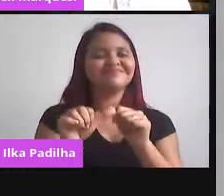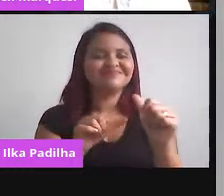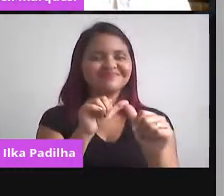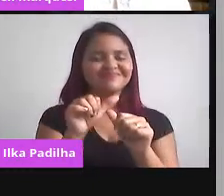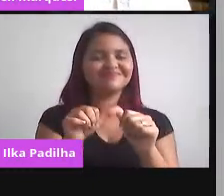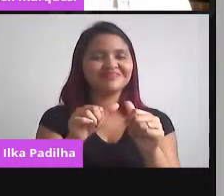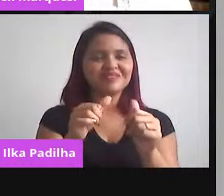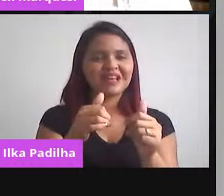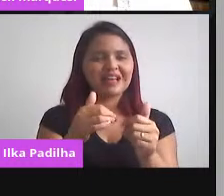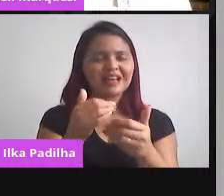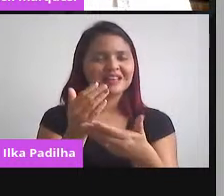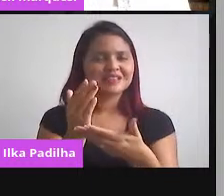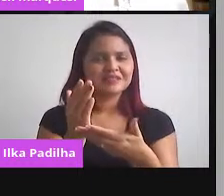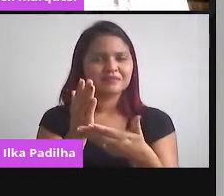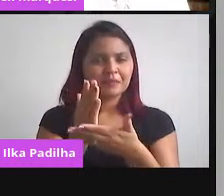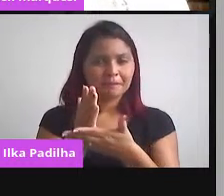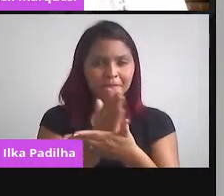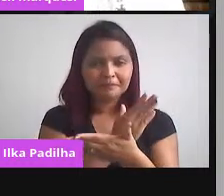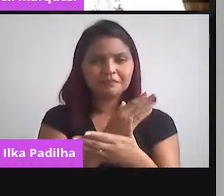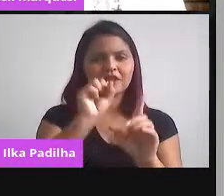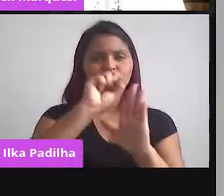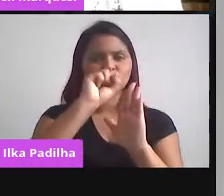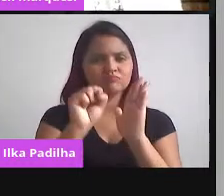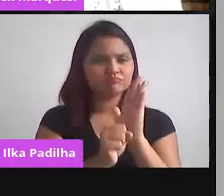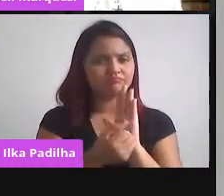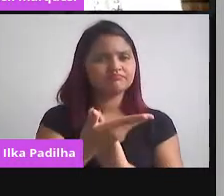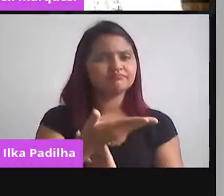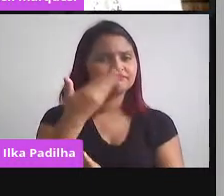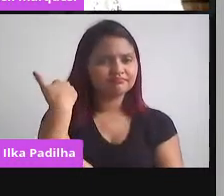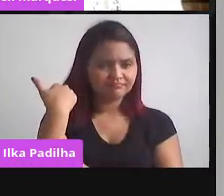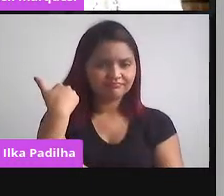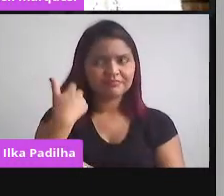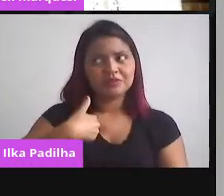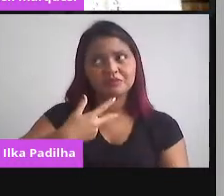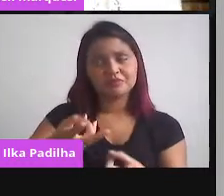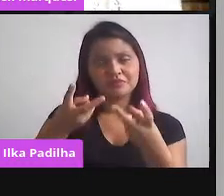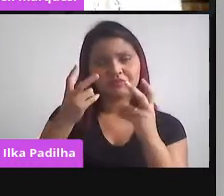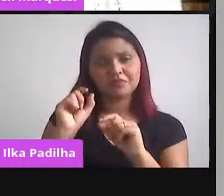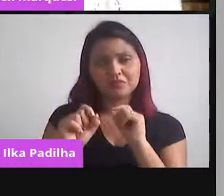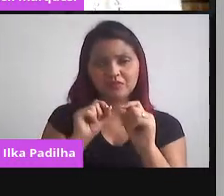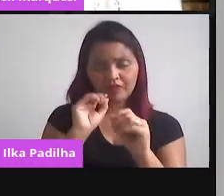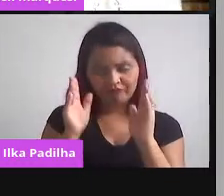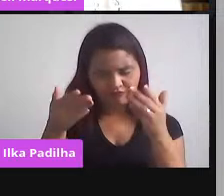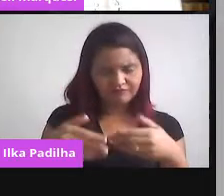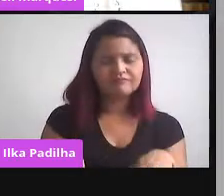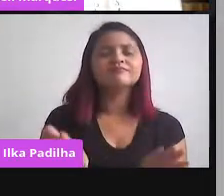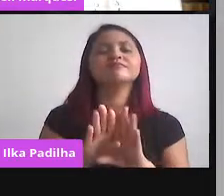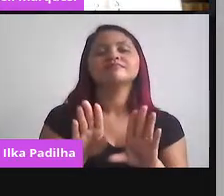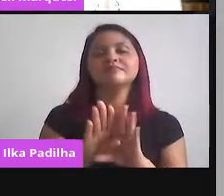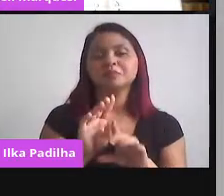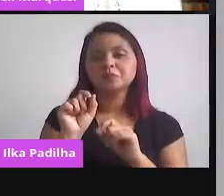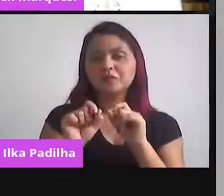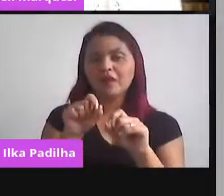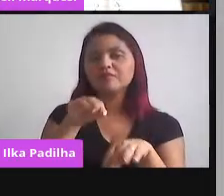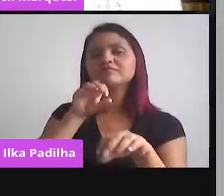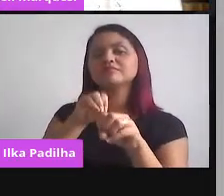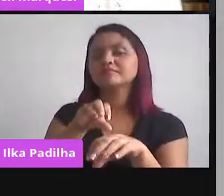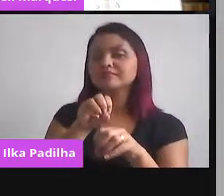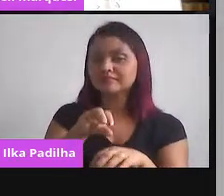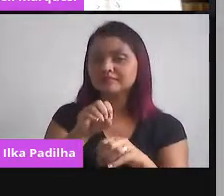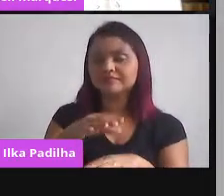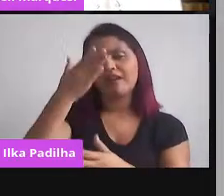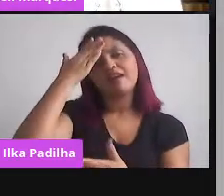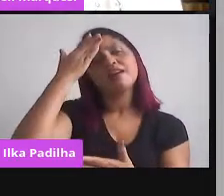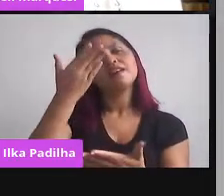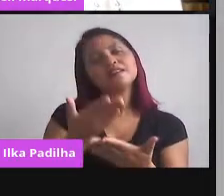século passado, e, a meu ver, né, eu também sempre focalizo isso nas minhas aulas, porque acredito que